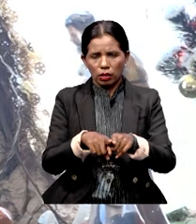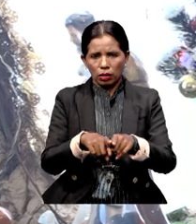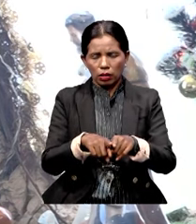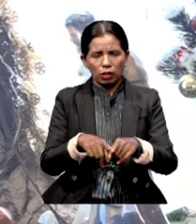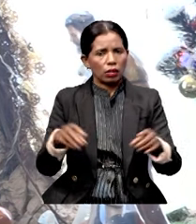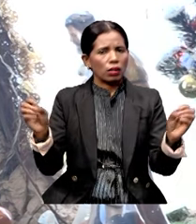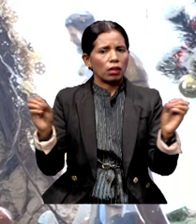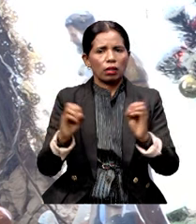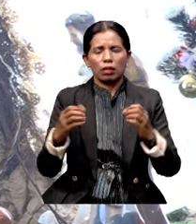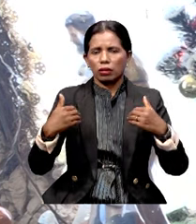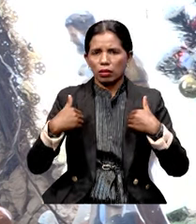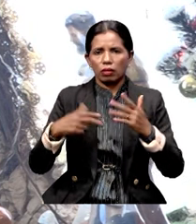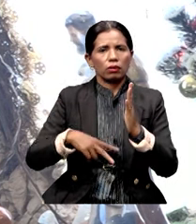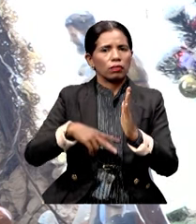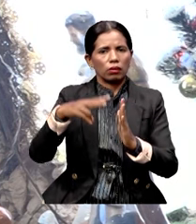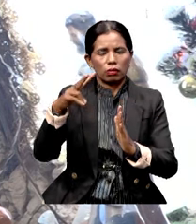line.